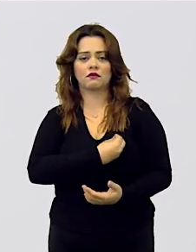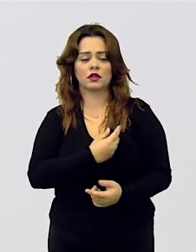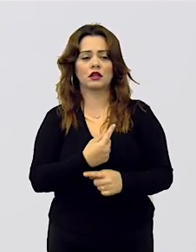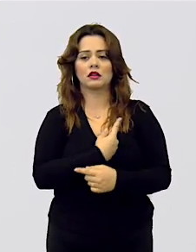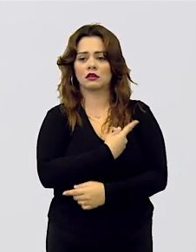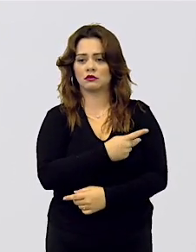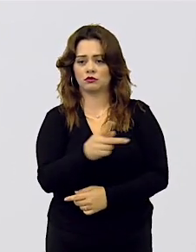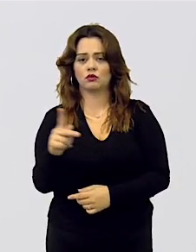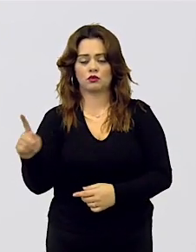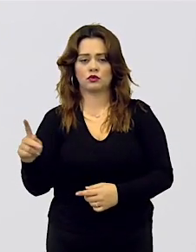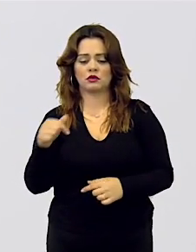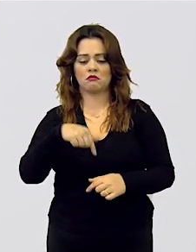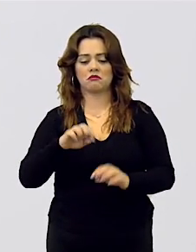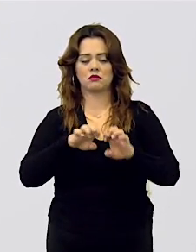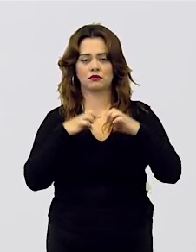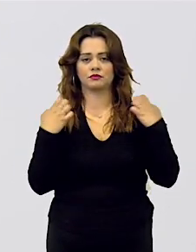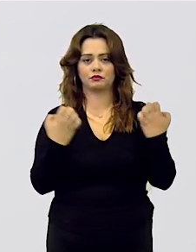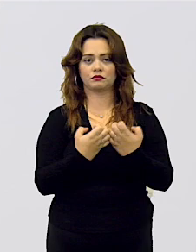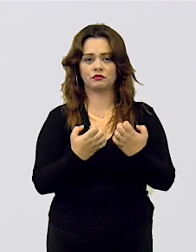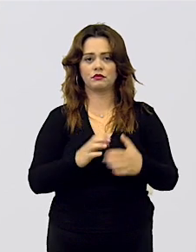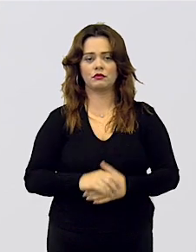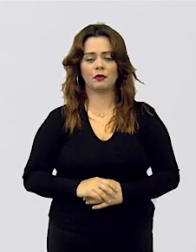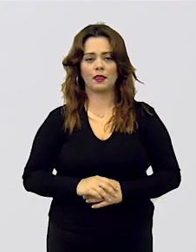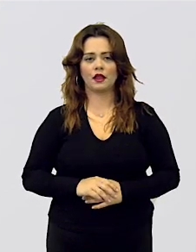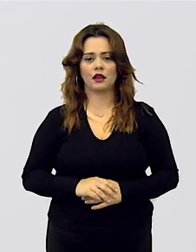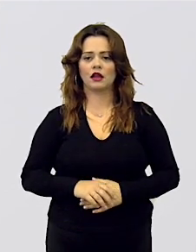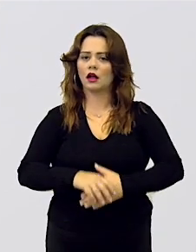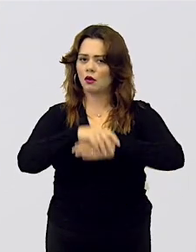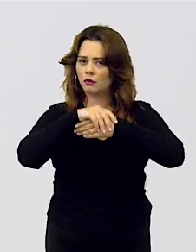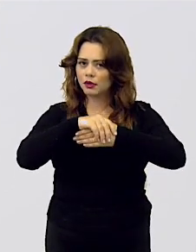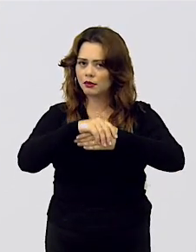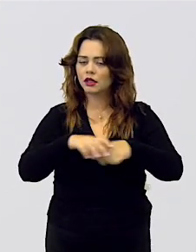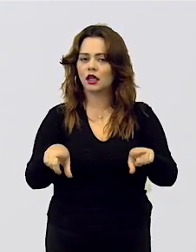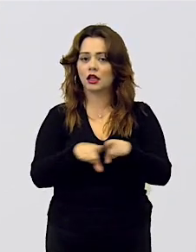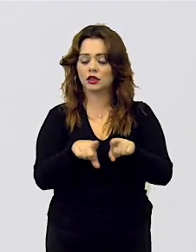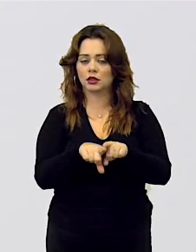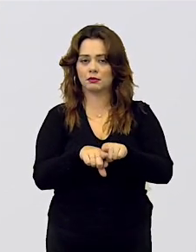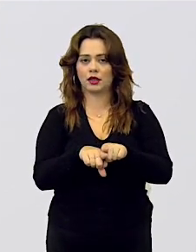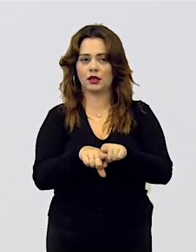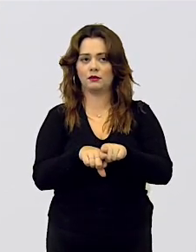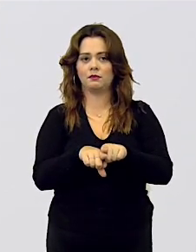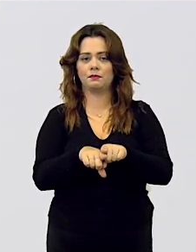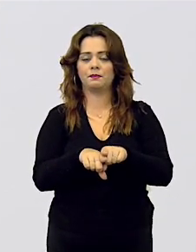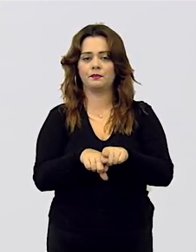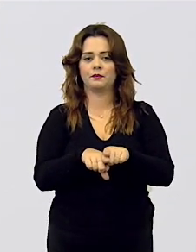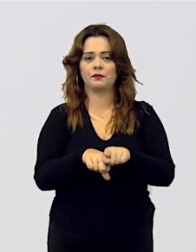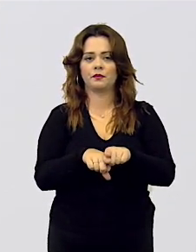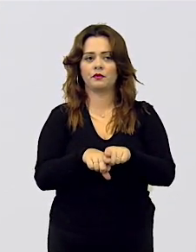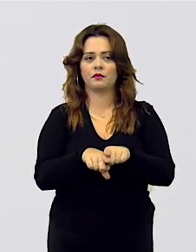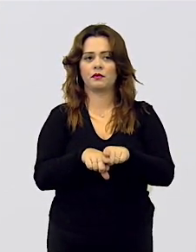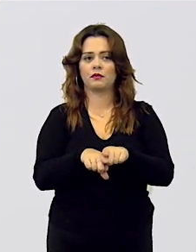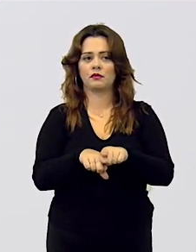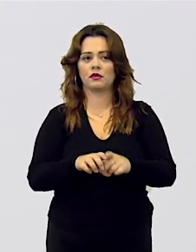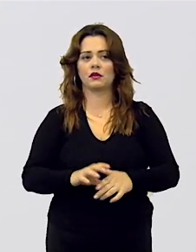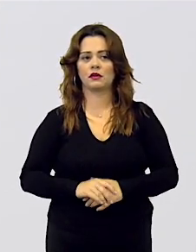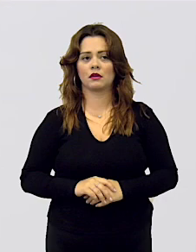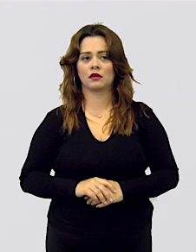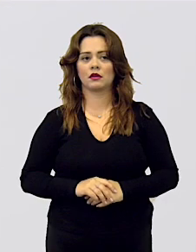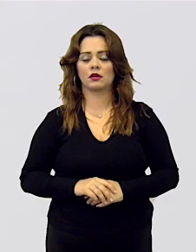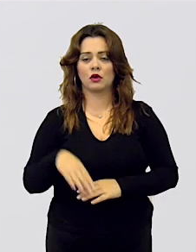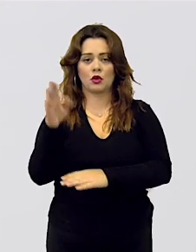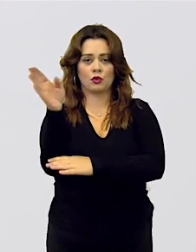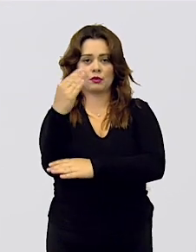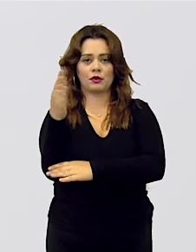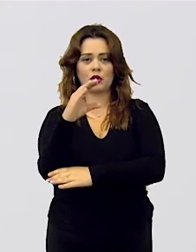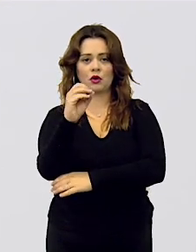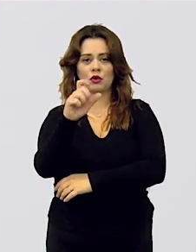neste evento eu aproveito para saudar aqui também é a participação do